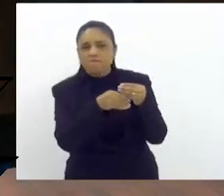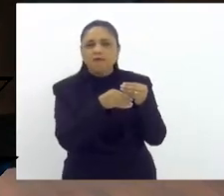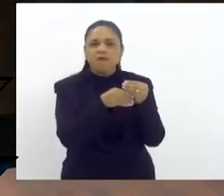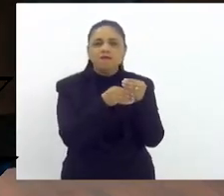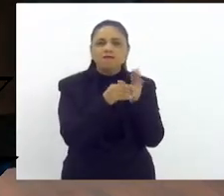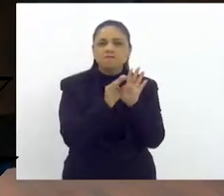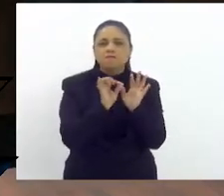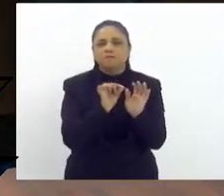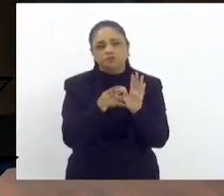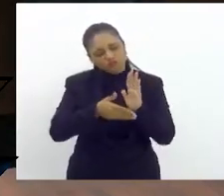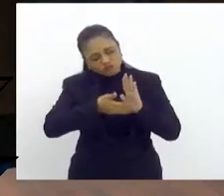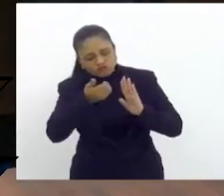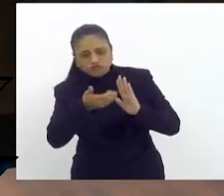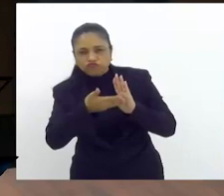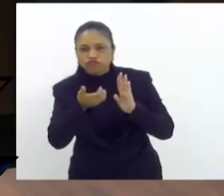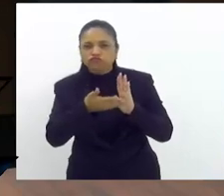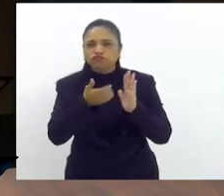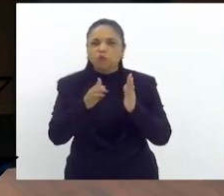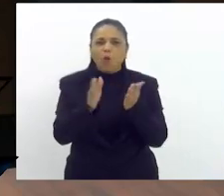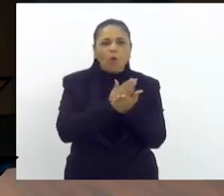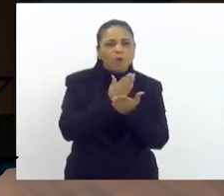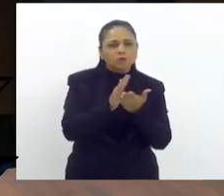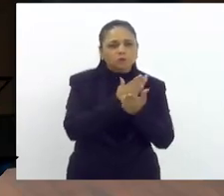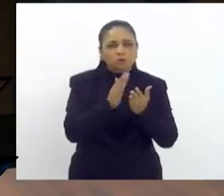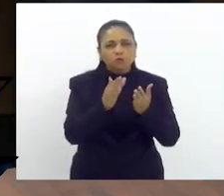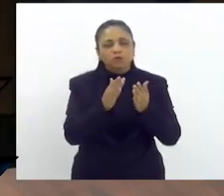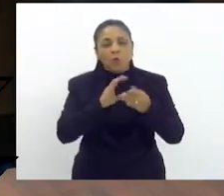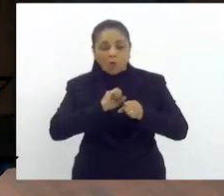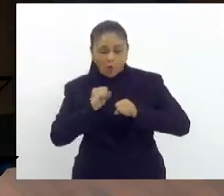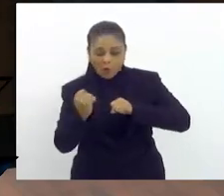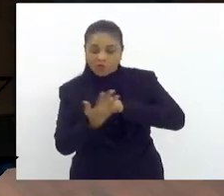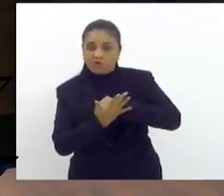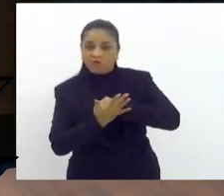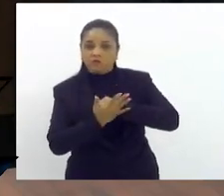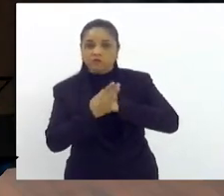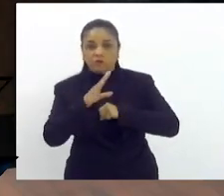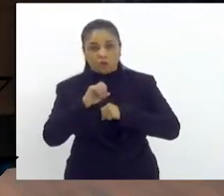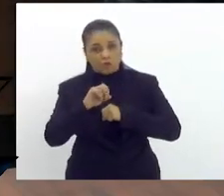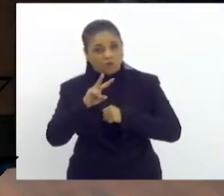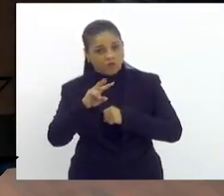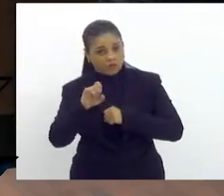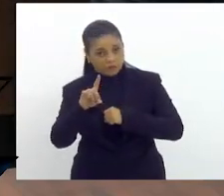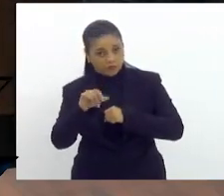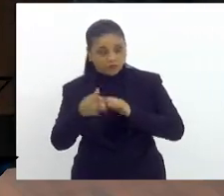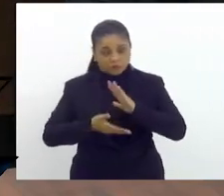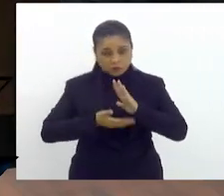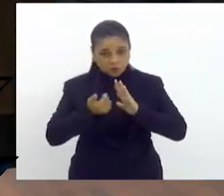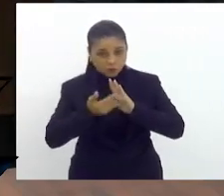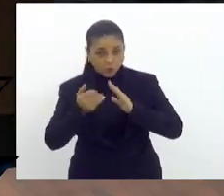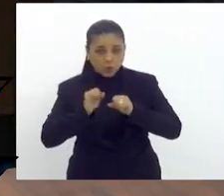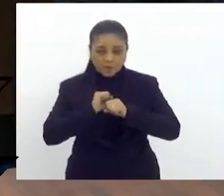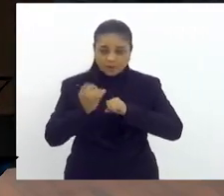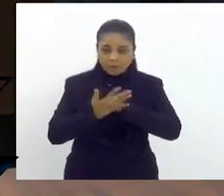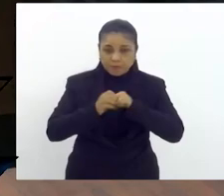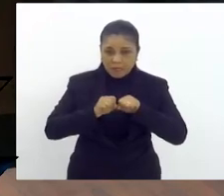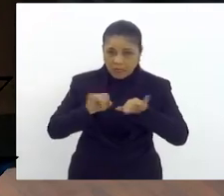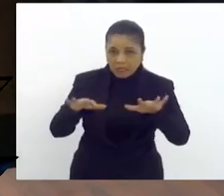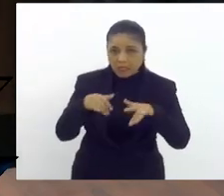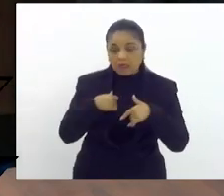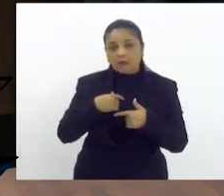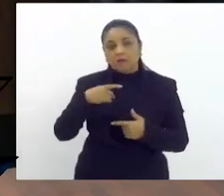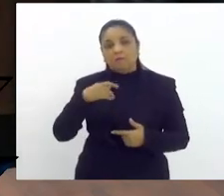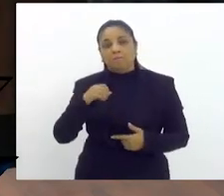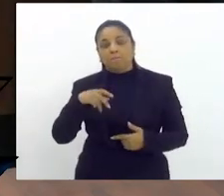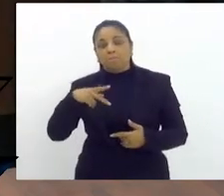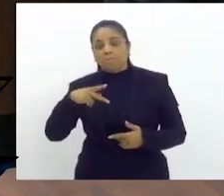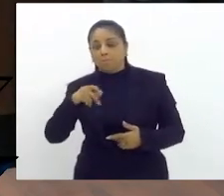foi tirado covid do projeto falando de pandemia epidemia enfim eu